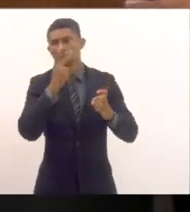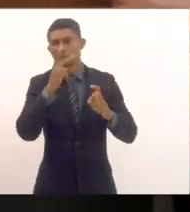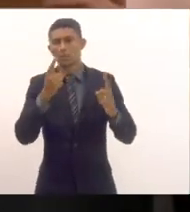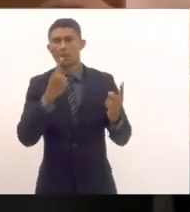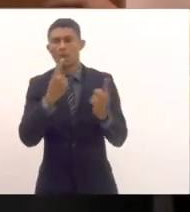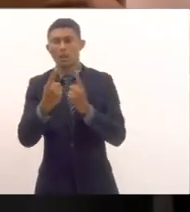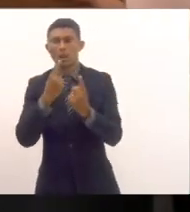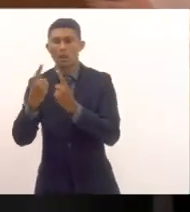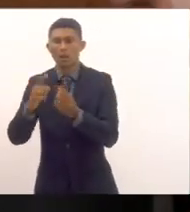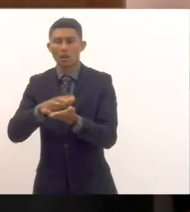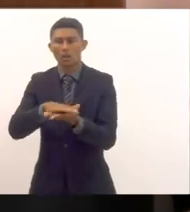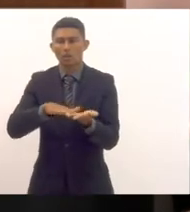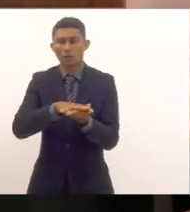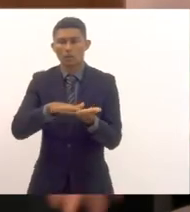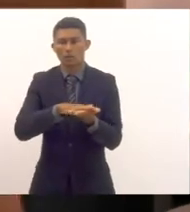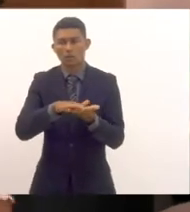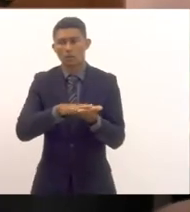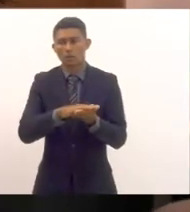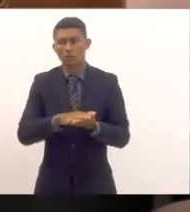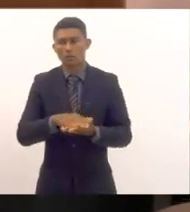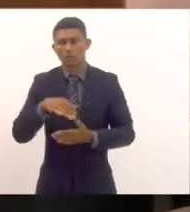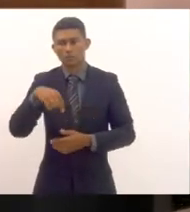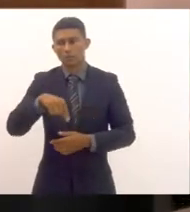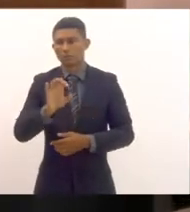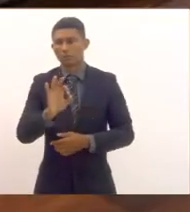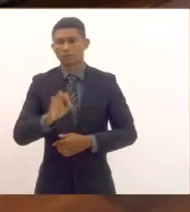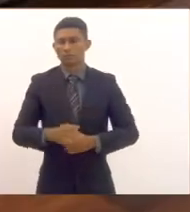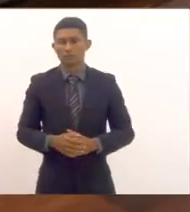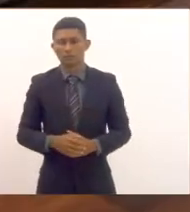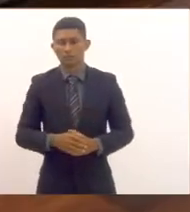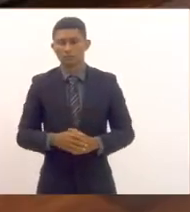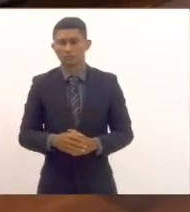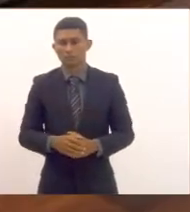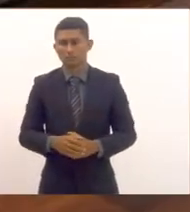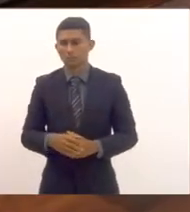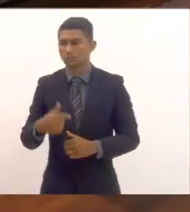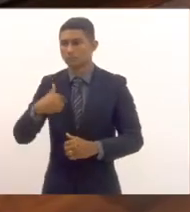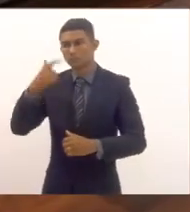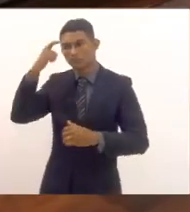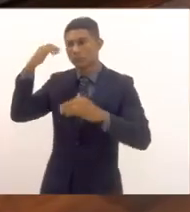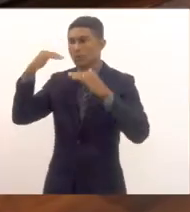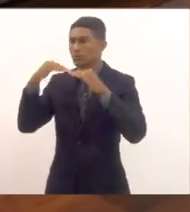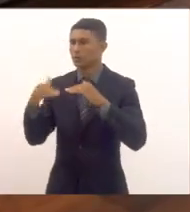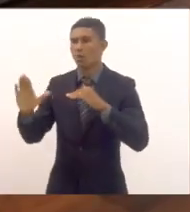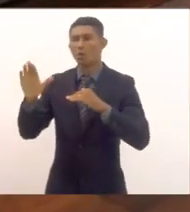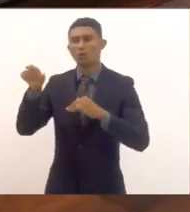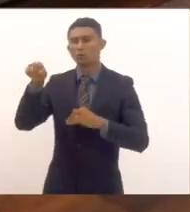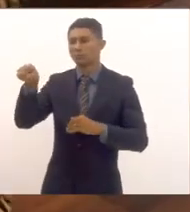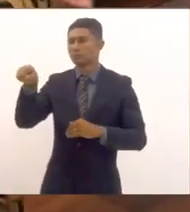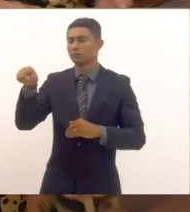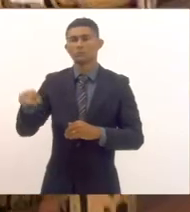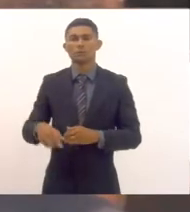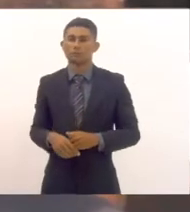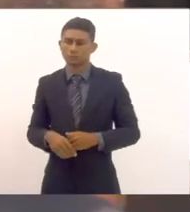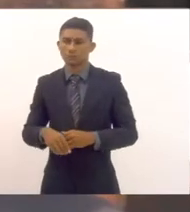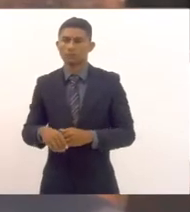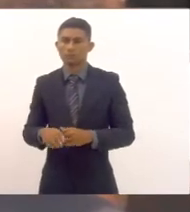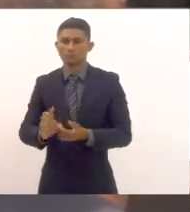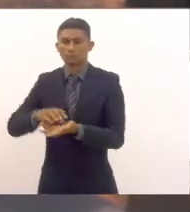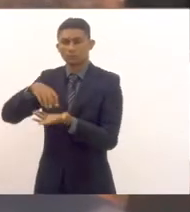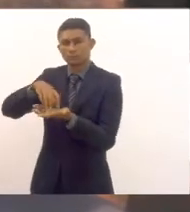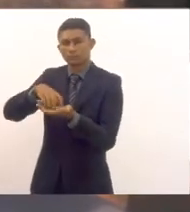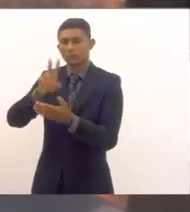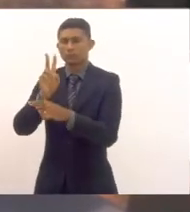discutido e sendo encarada aqui nessa nessa infelizmente Eu discordo da manobra representante da do Observatório